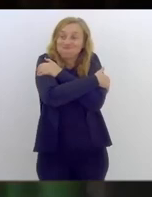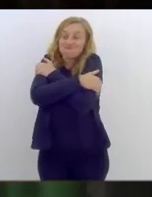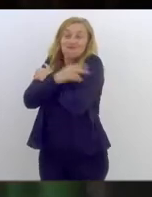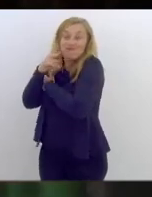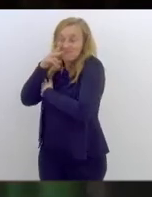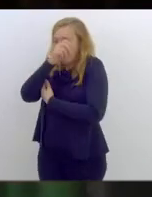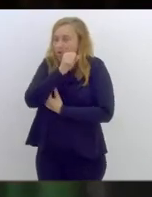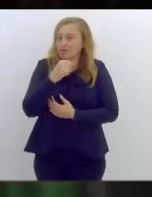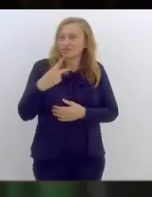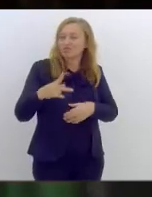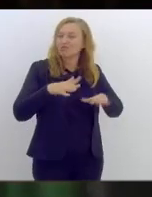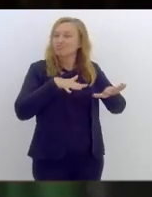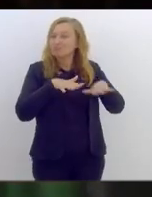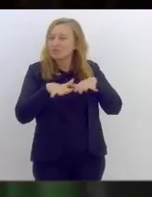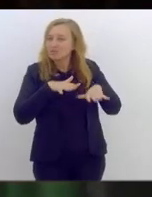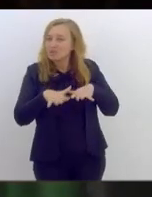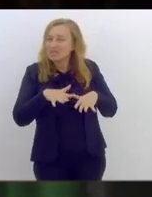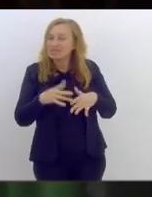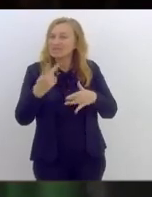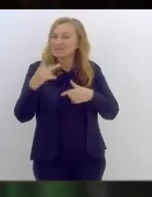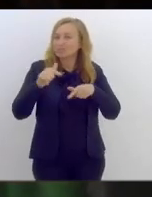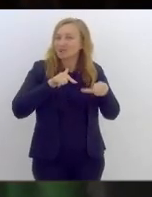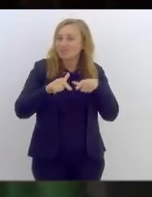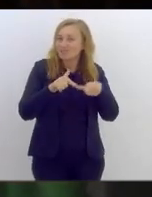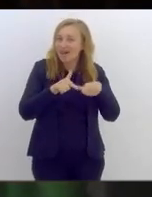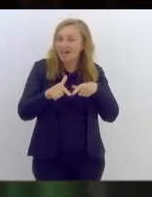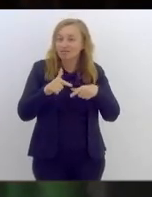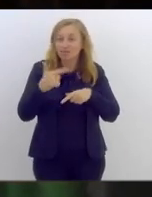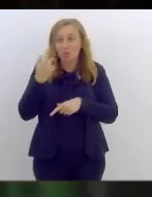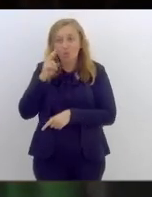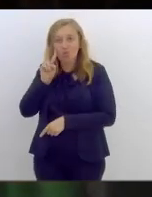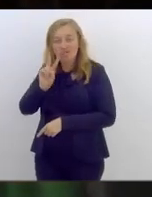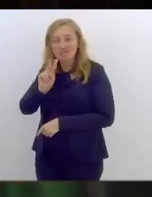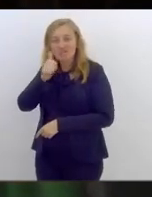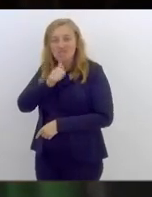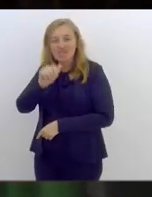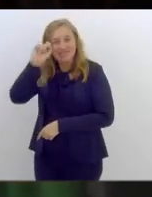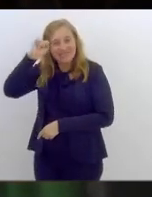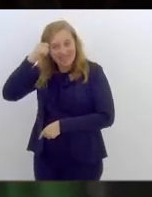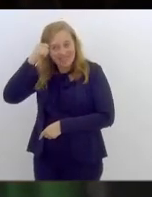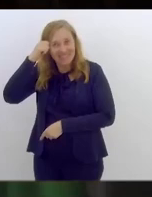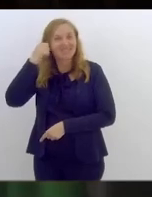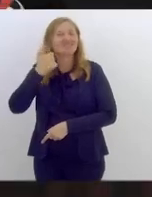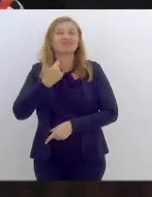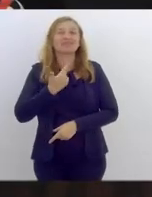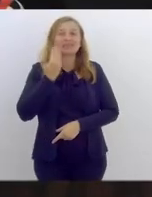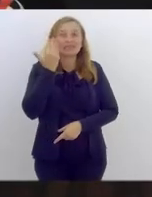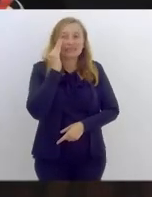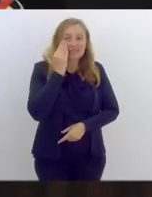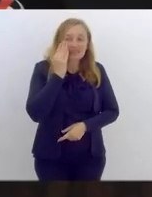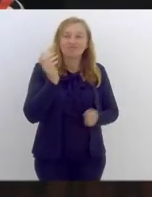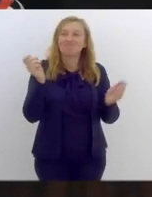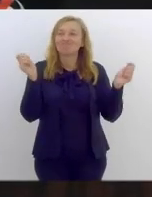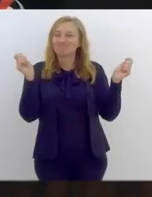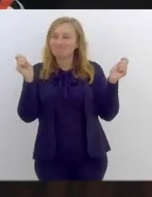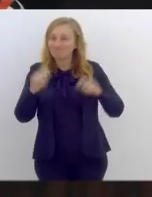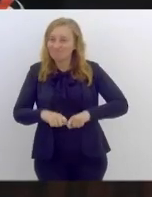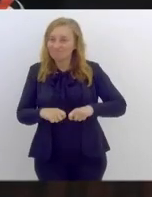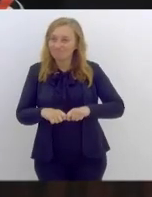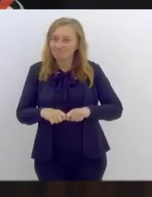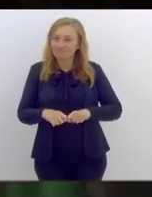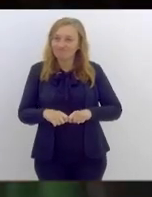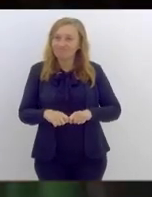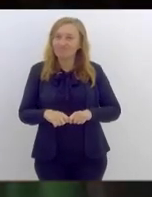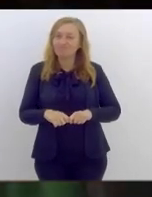teu movimento, pelo teu gesto, pelo teu olhar de mulher negra, entendendo a capacidade